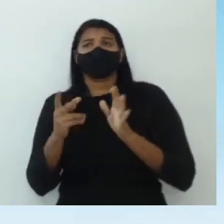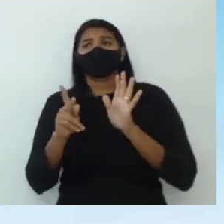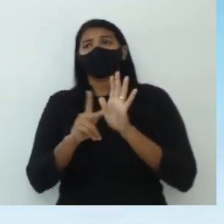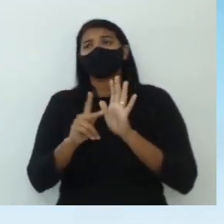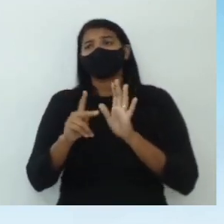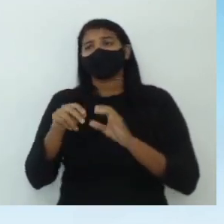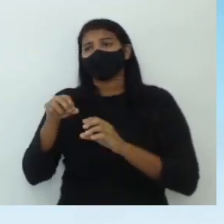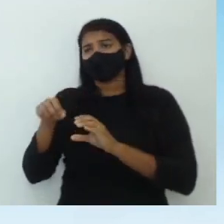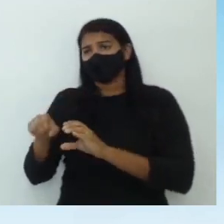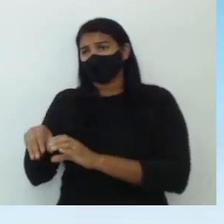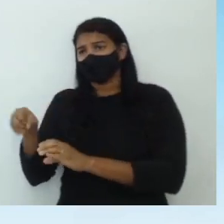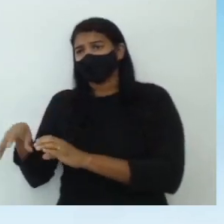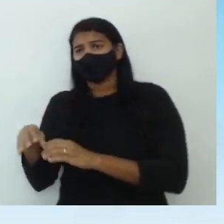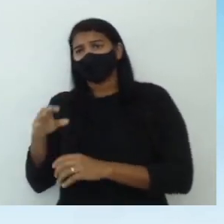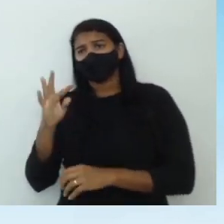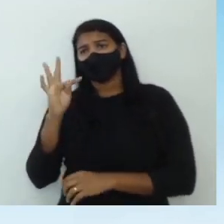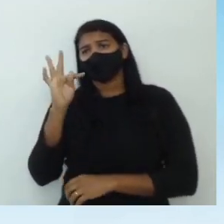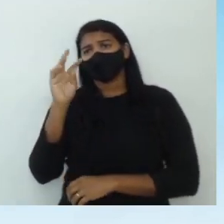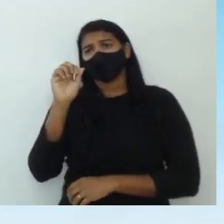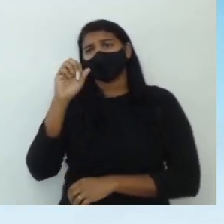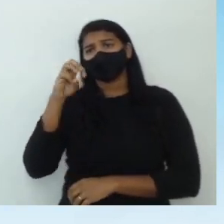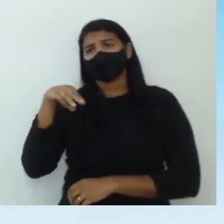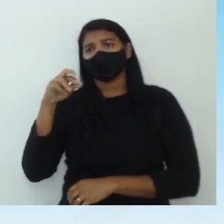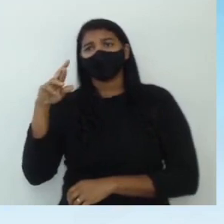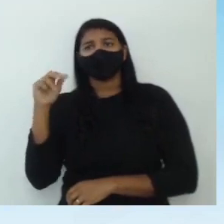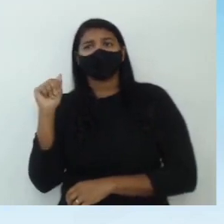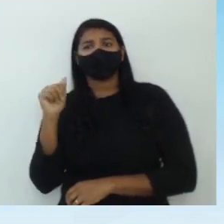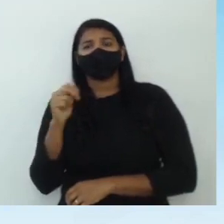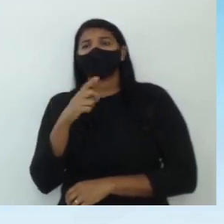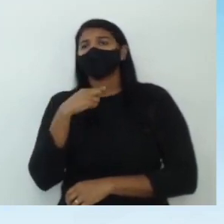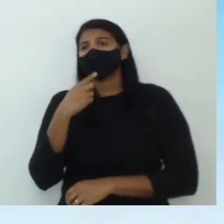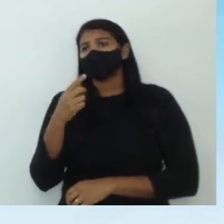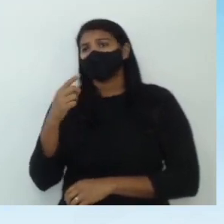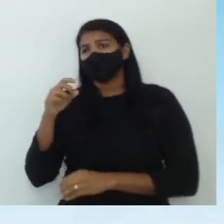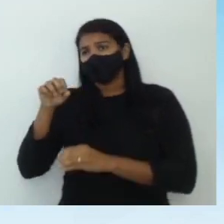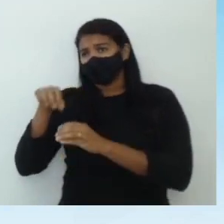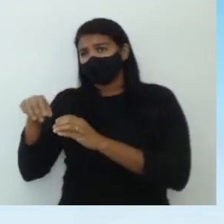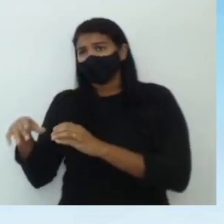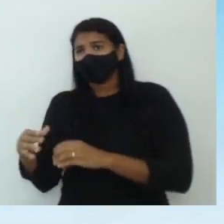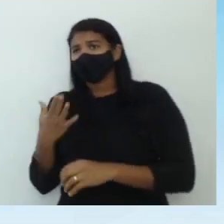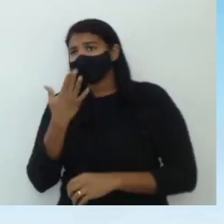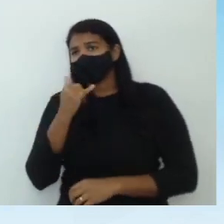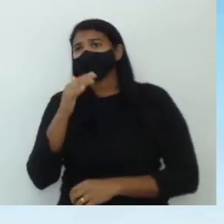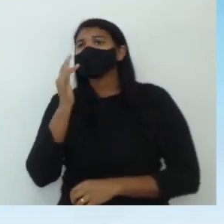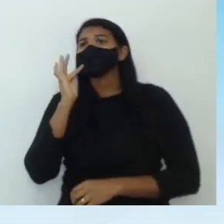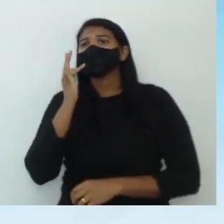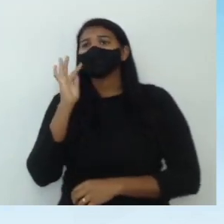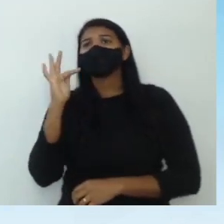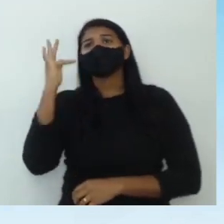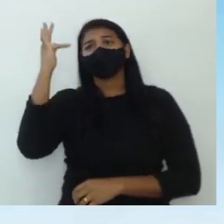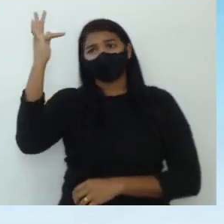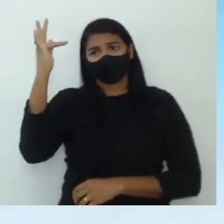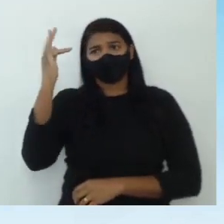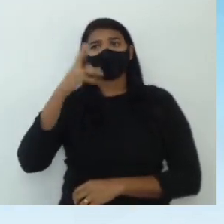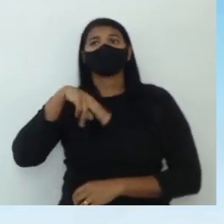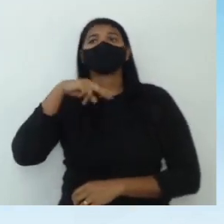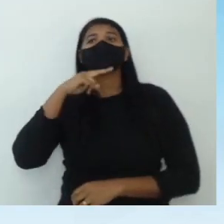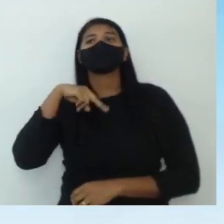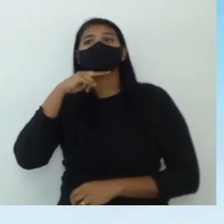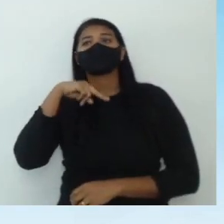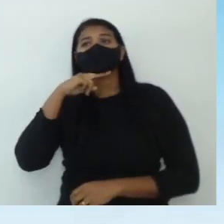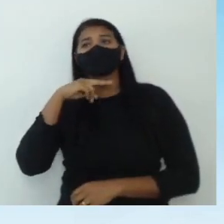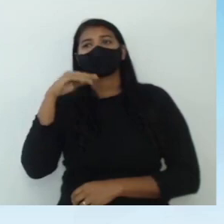né? Ninguém planta uma tâmara hoje para comer os frutos dela. Quem comerão os frutos serão nossos netos. É